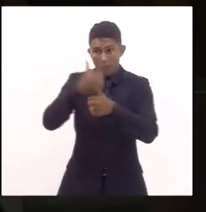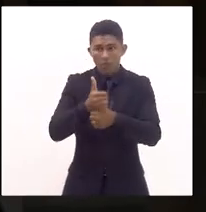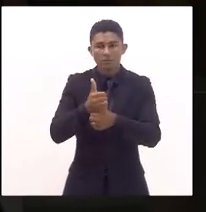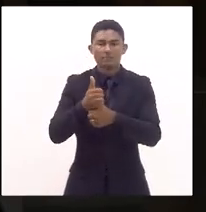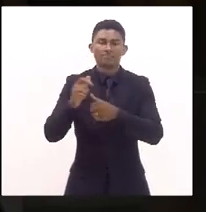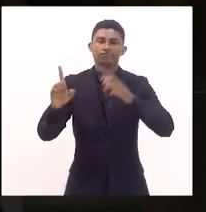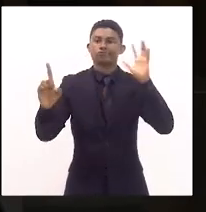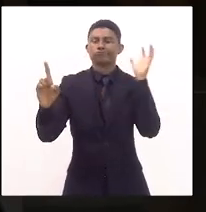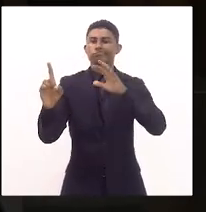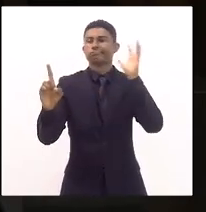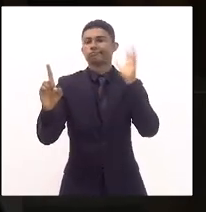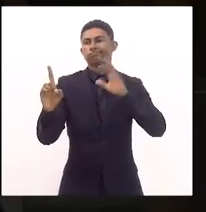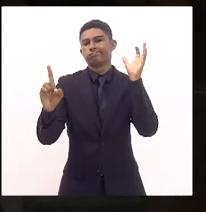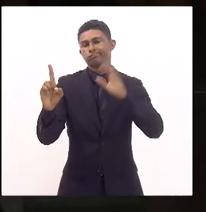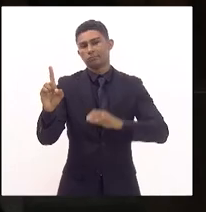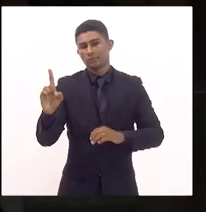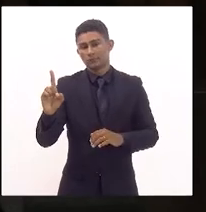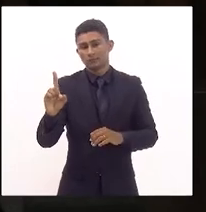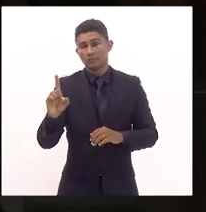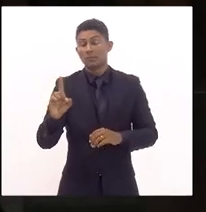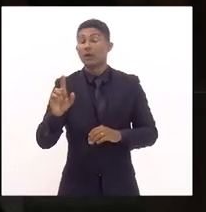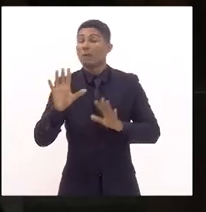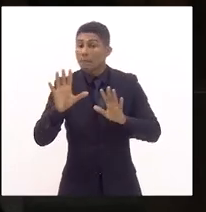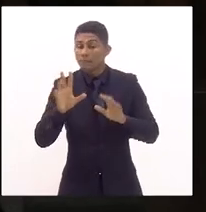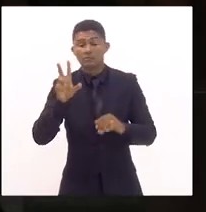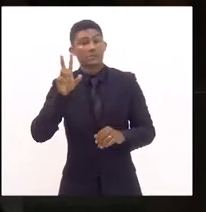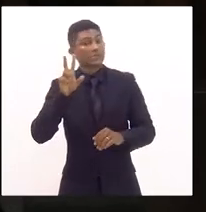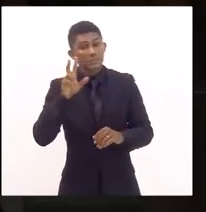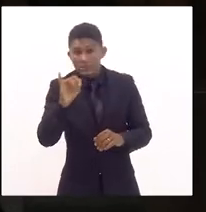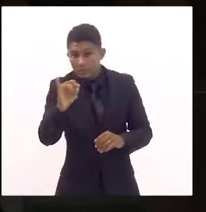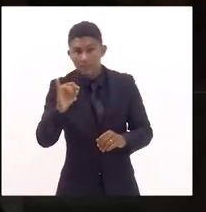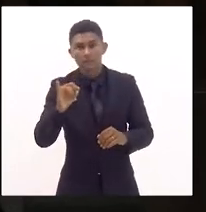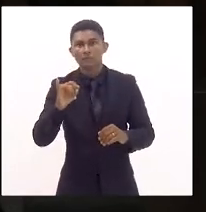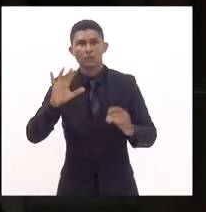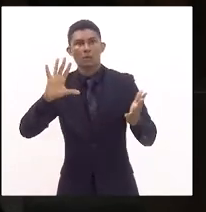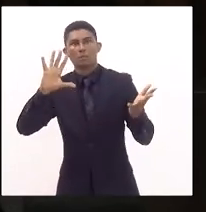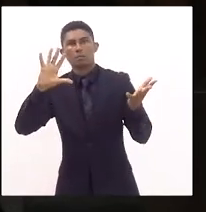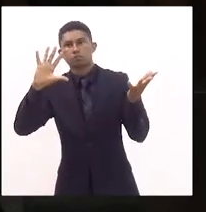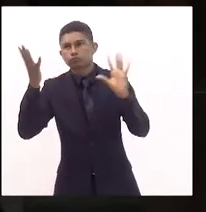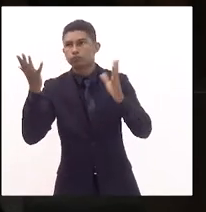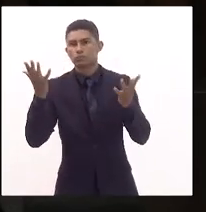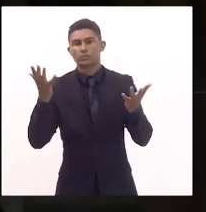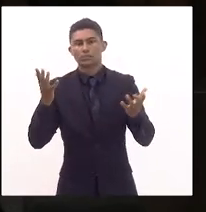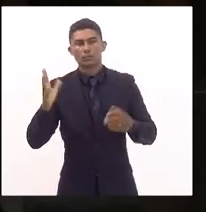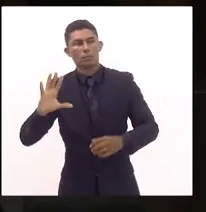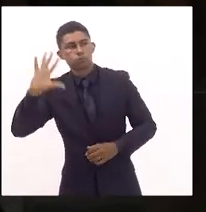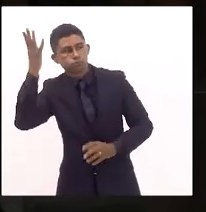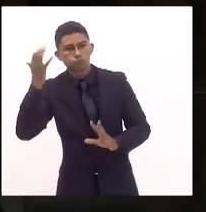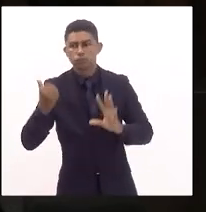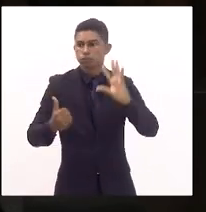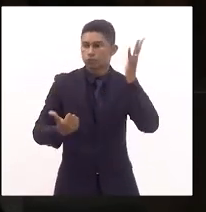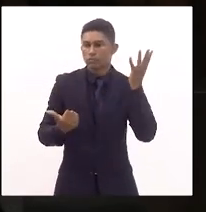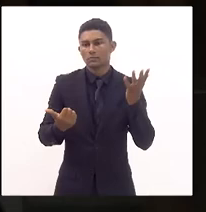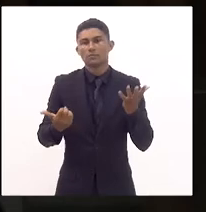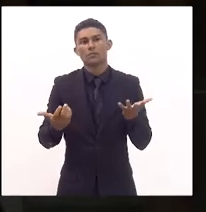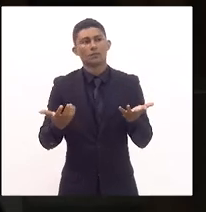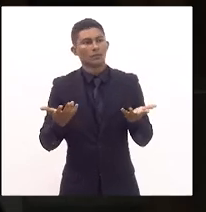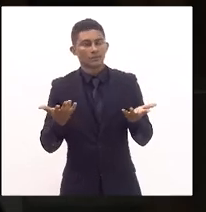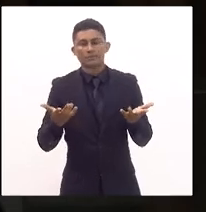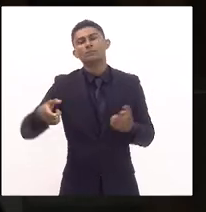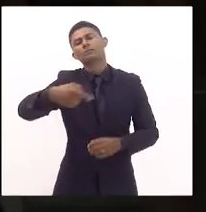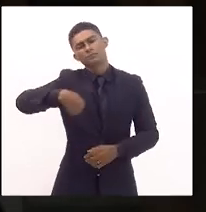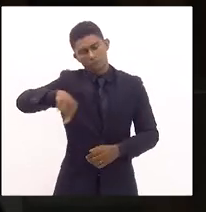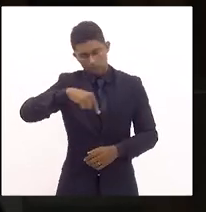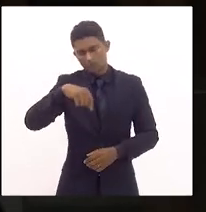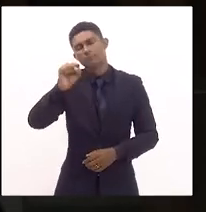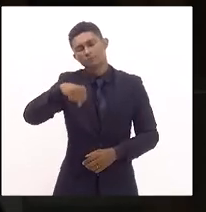menos que você esteja em calamidade pública. E estamos em calamidade pública,